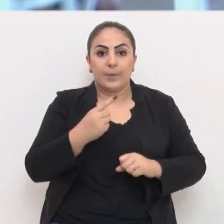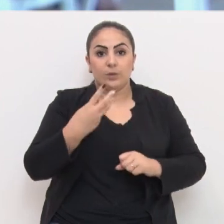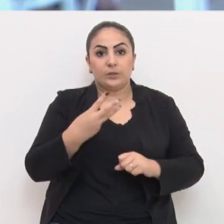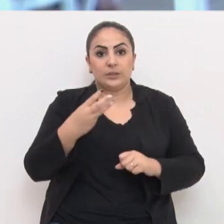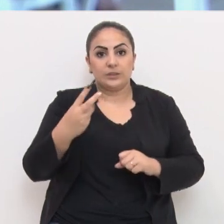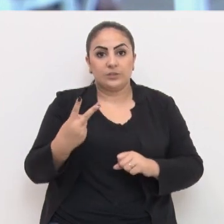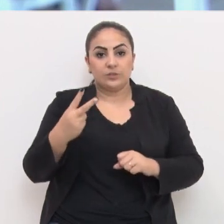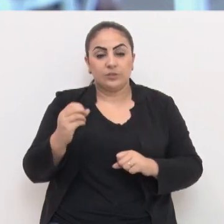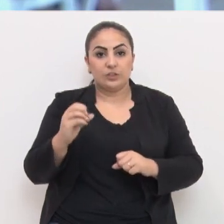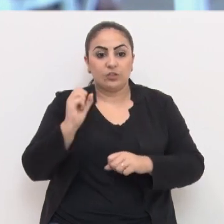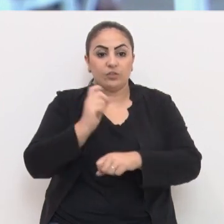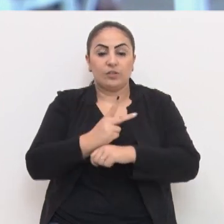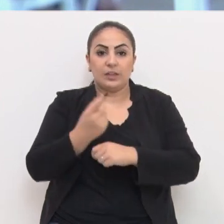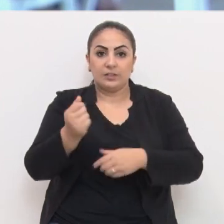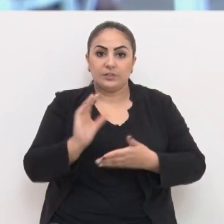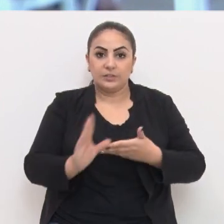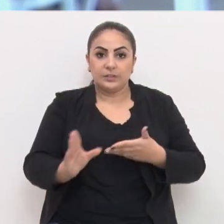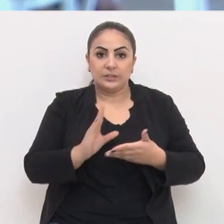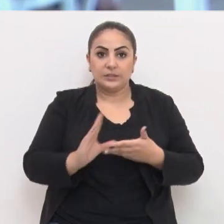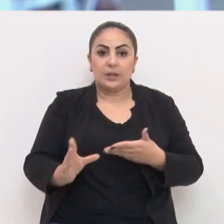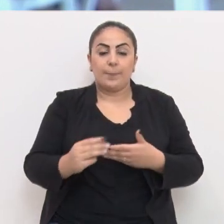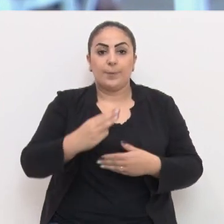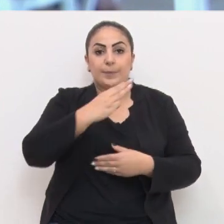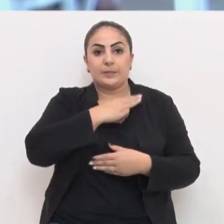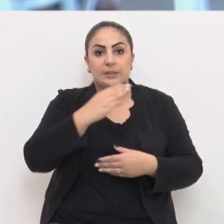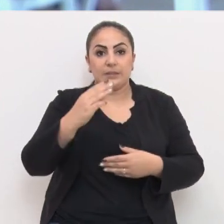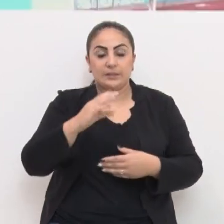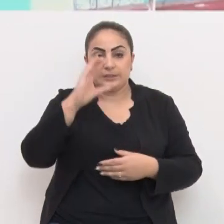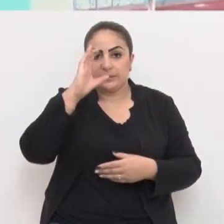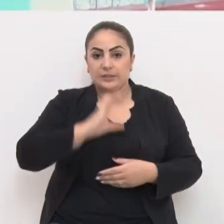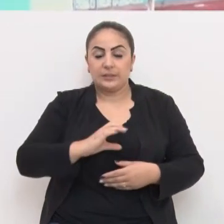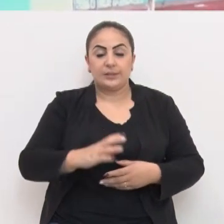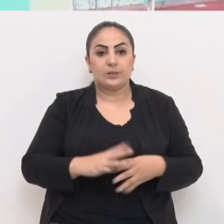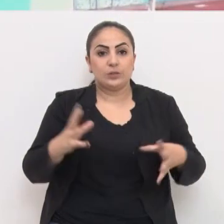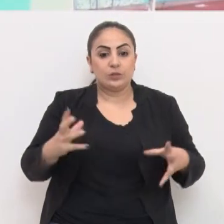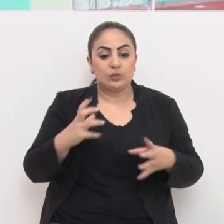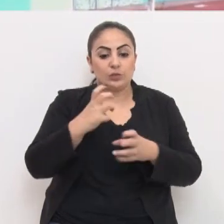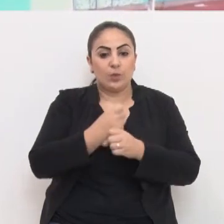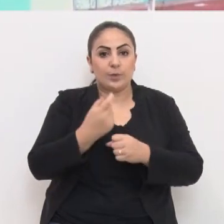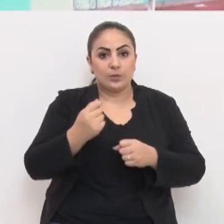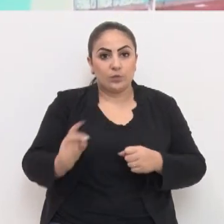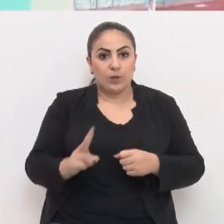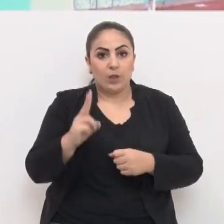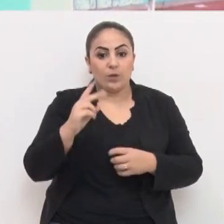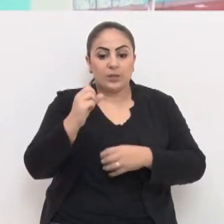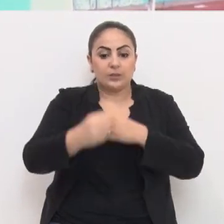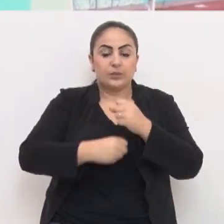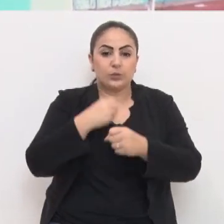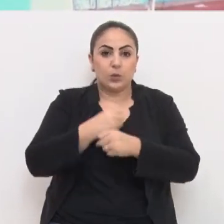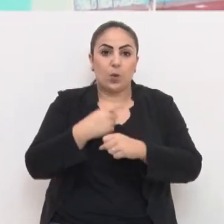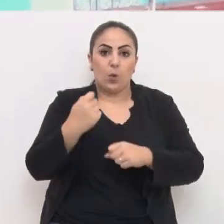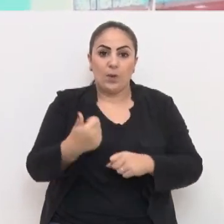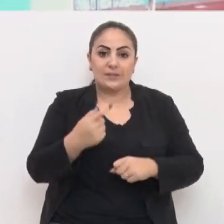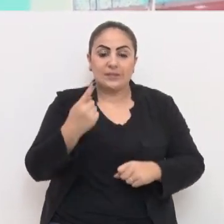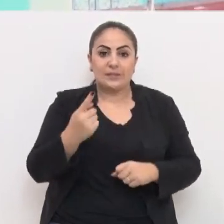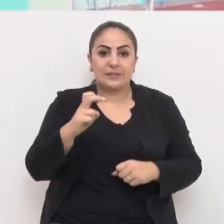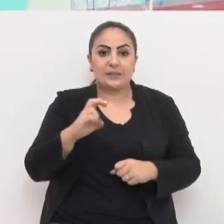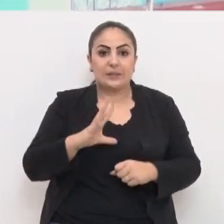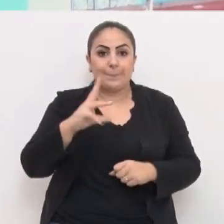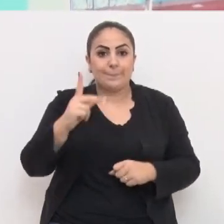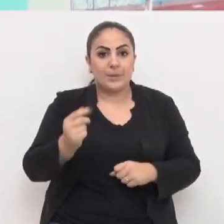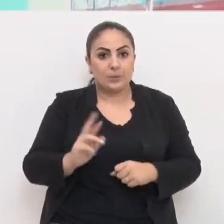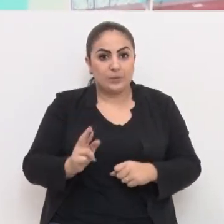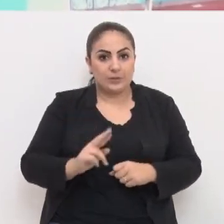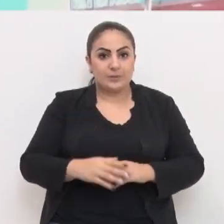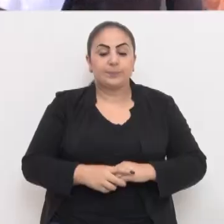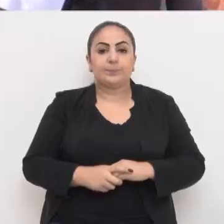1.320 vagas financiadas pelo Ministério da Cidadania, somando o investimento anual de quase 15 milhões